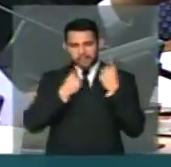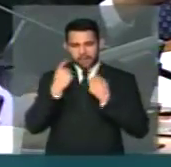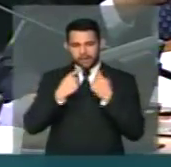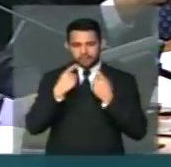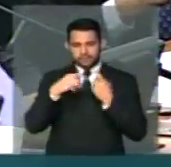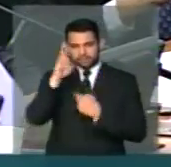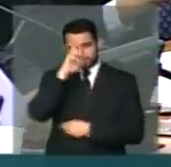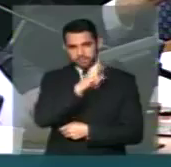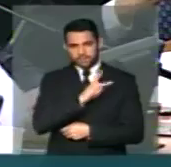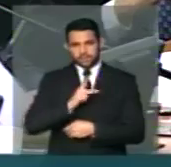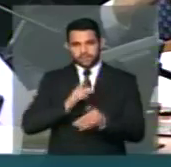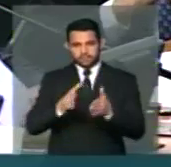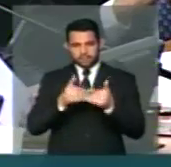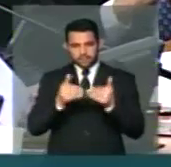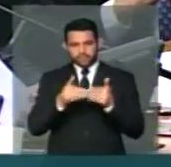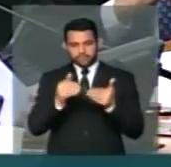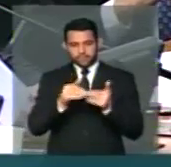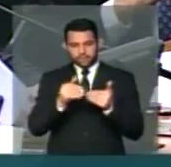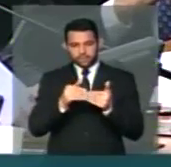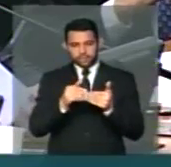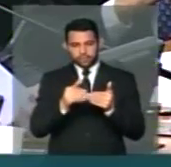olhei requerimentos de convocação,